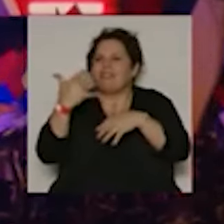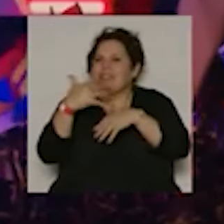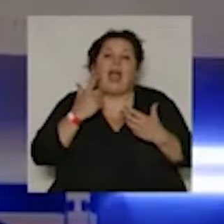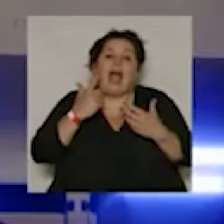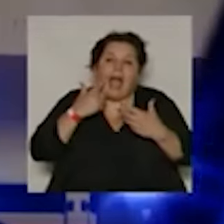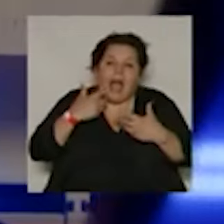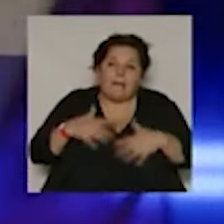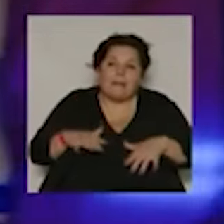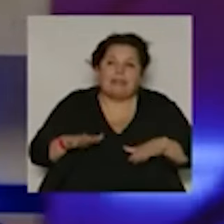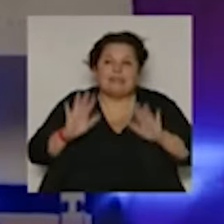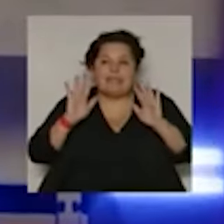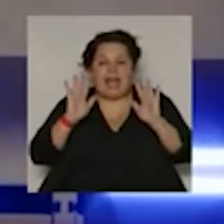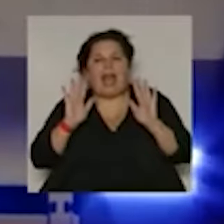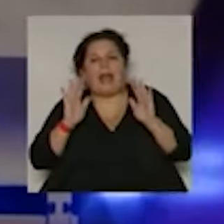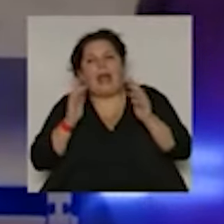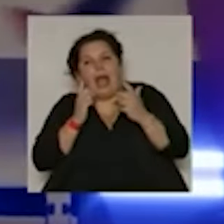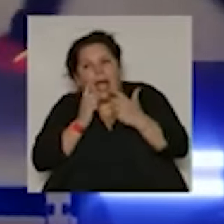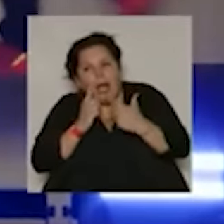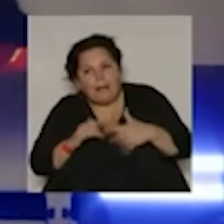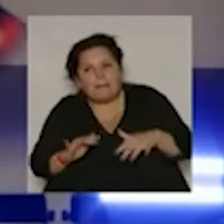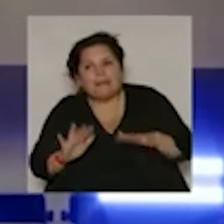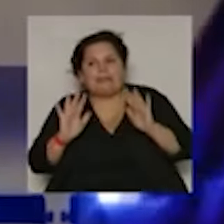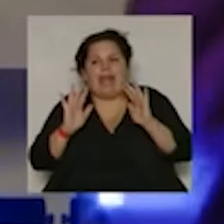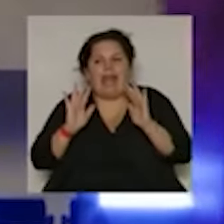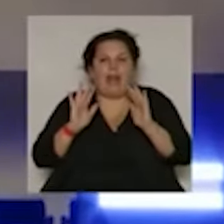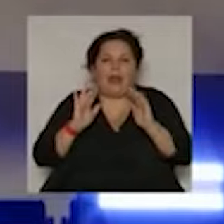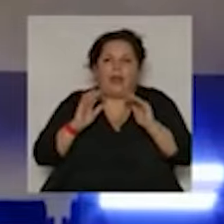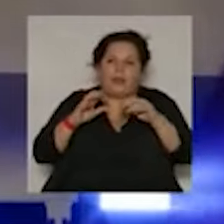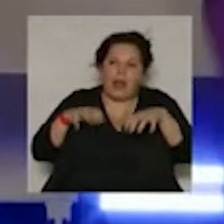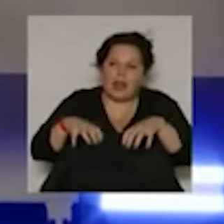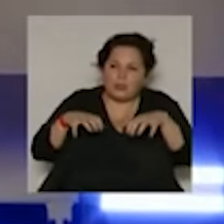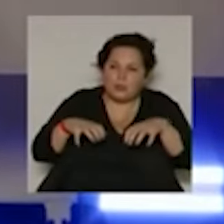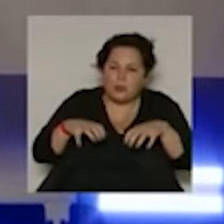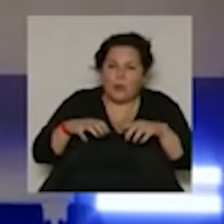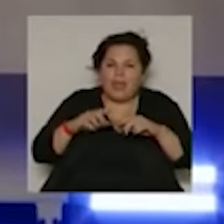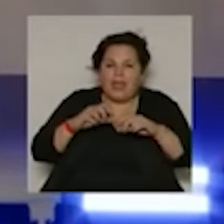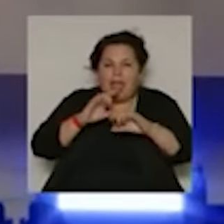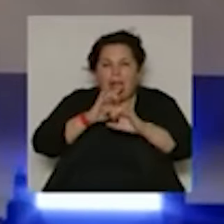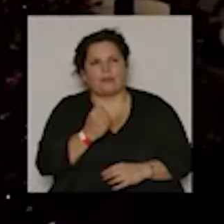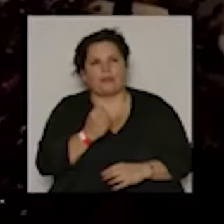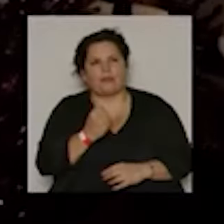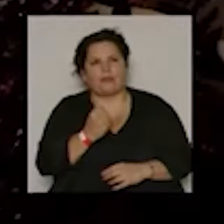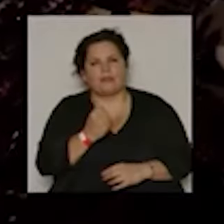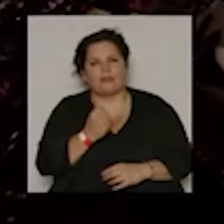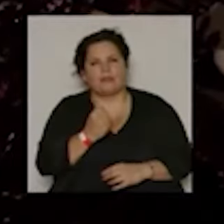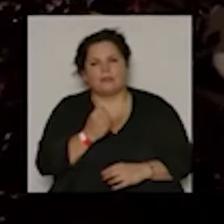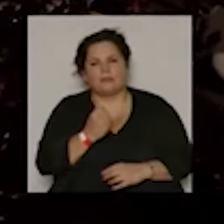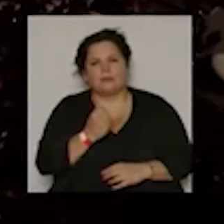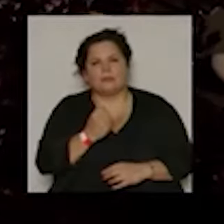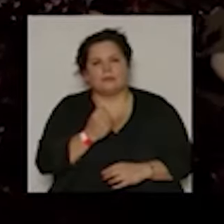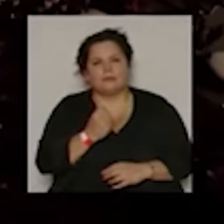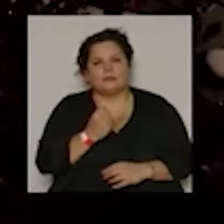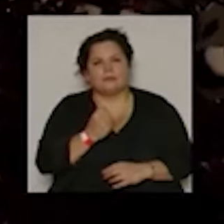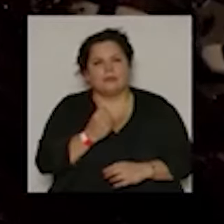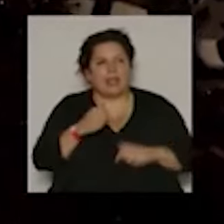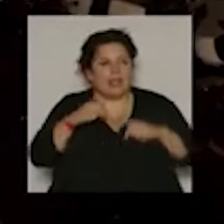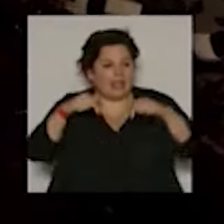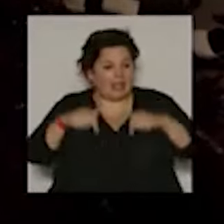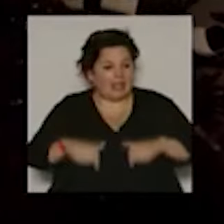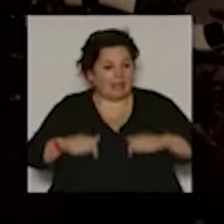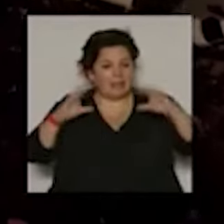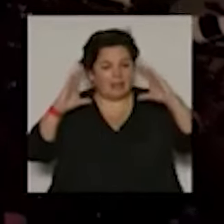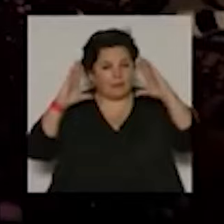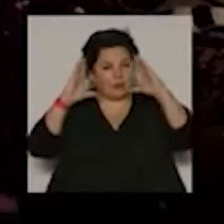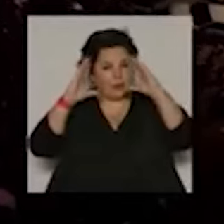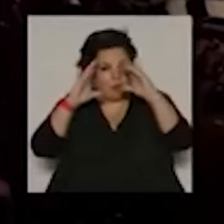integrado com a frente Ampla vai retornar no dia primeiro de março ao governo que perdeu em 2020